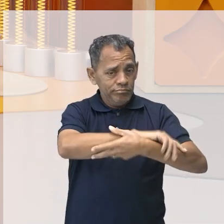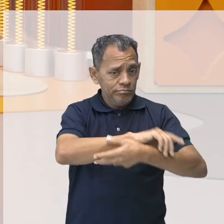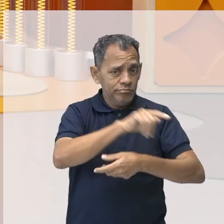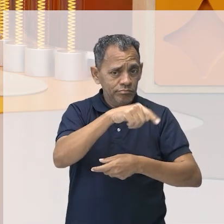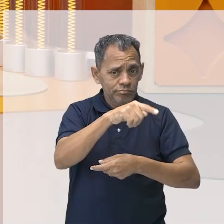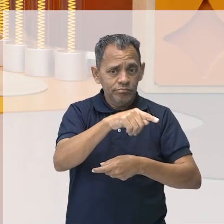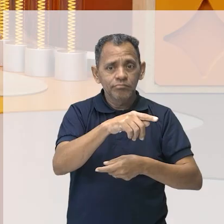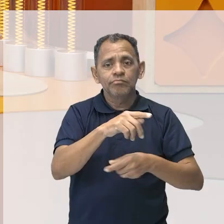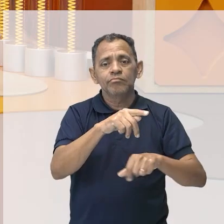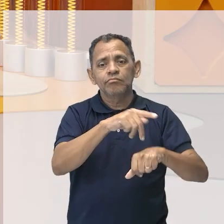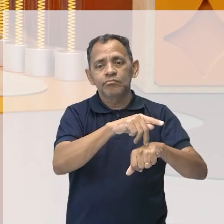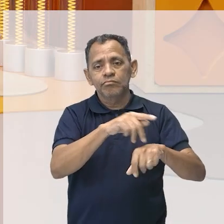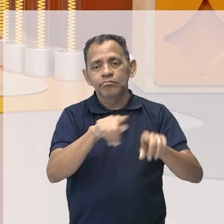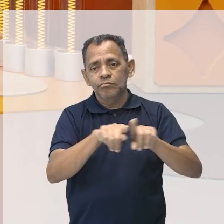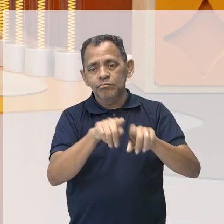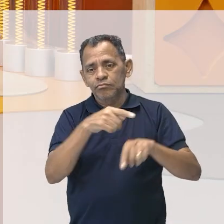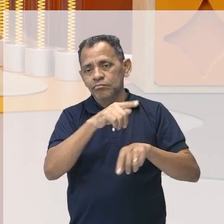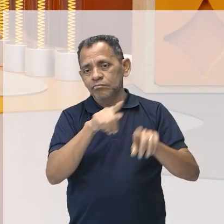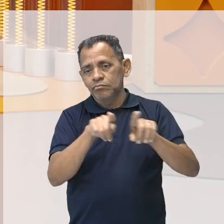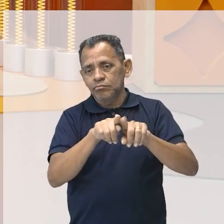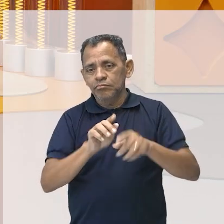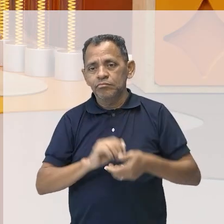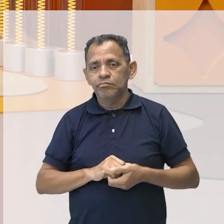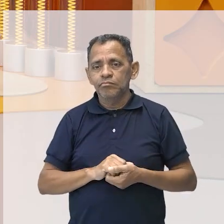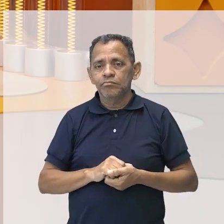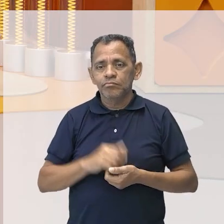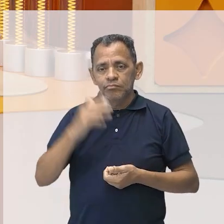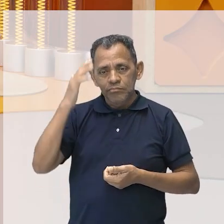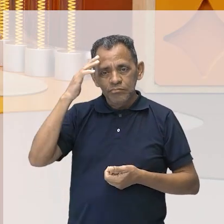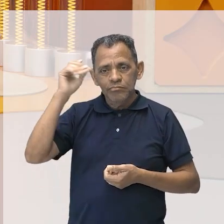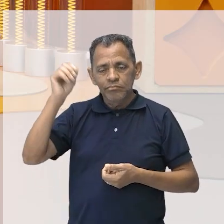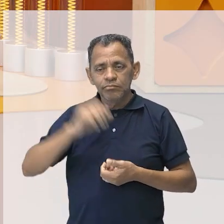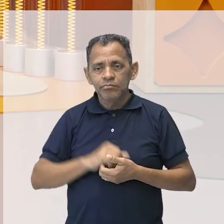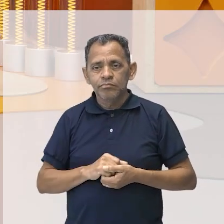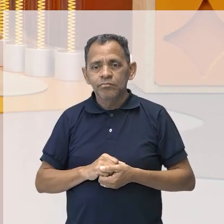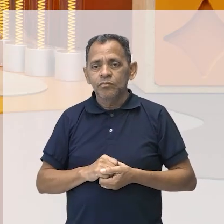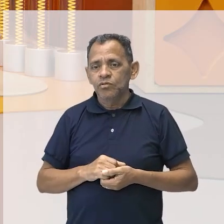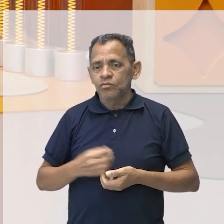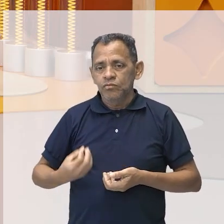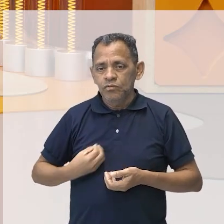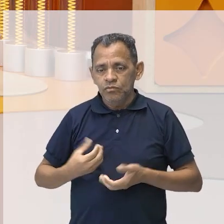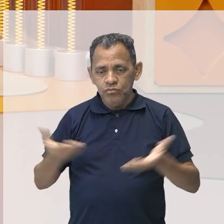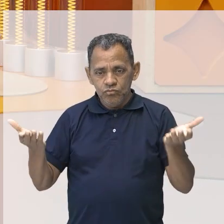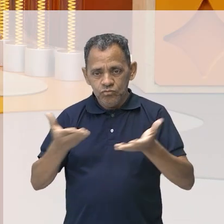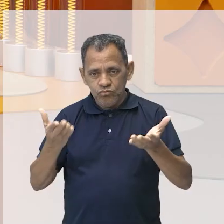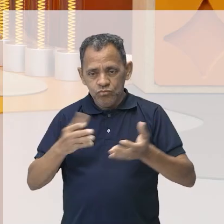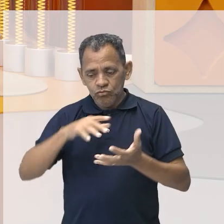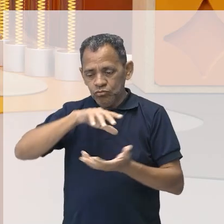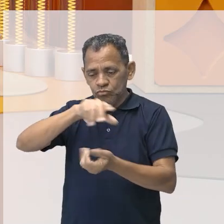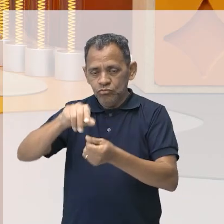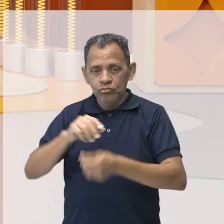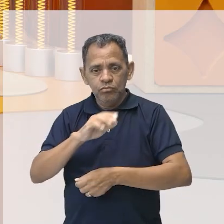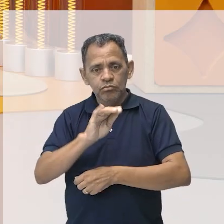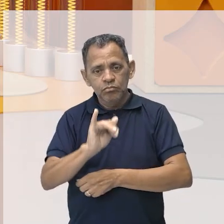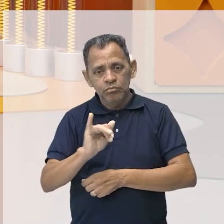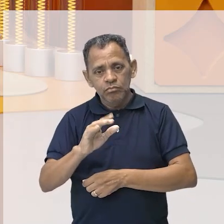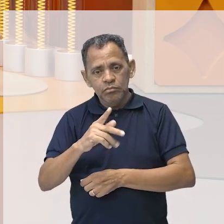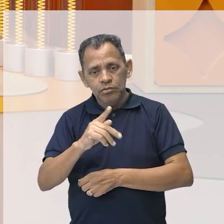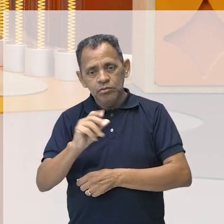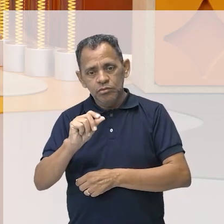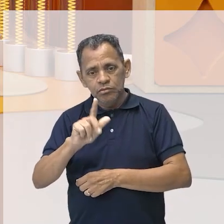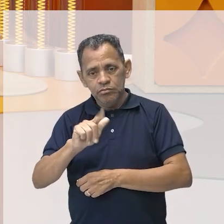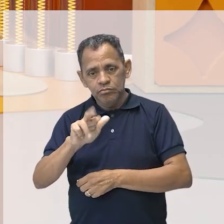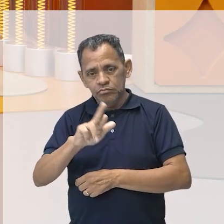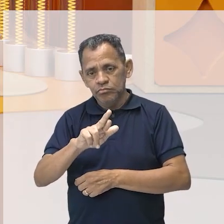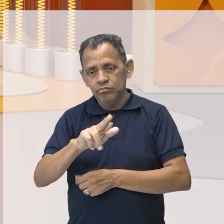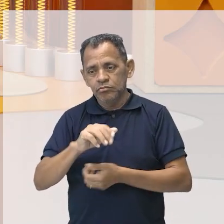fazer com que a gente não viva mais aquele momento do mundo bipolar, onde só tinha ali com grande potência, né, os Estados